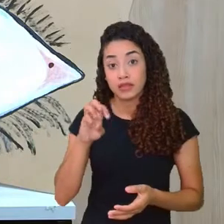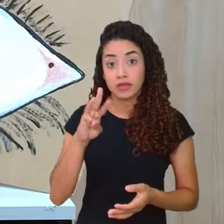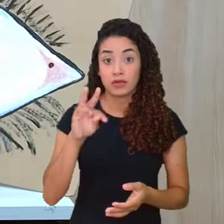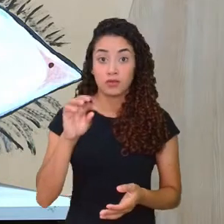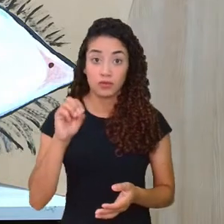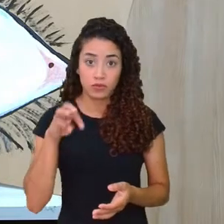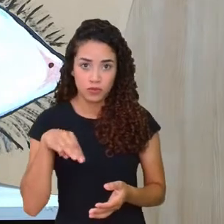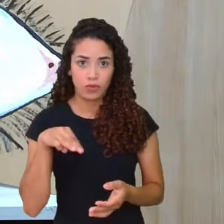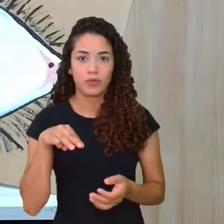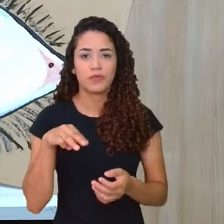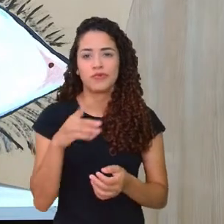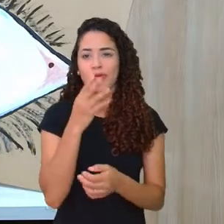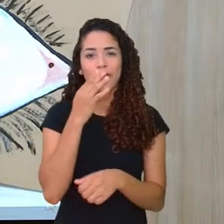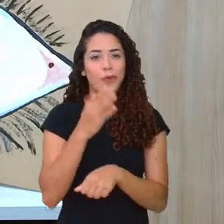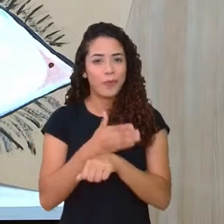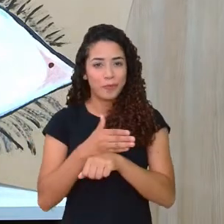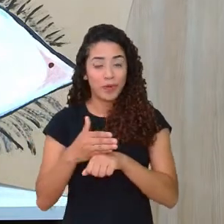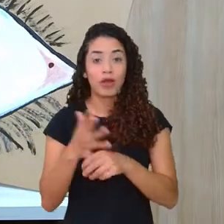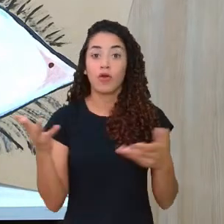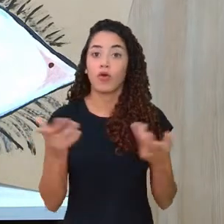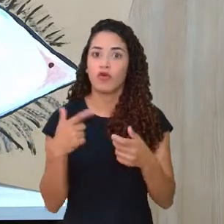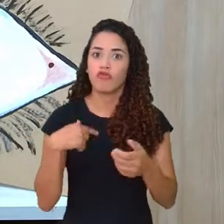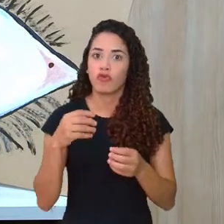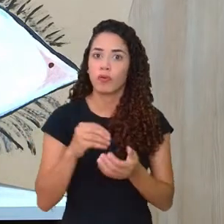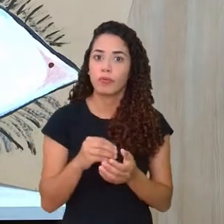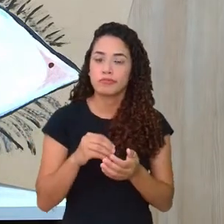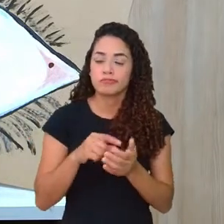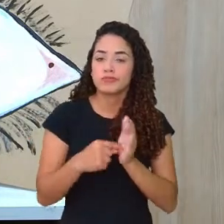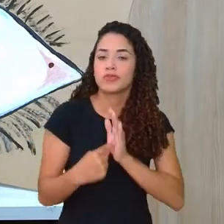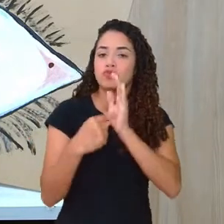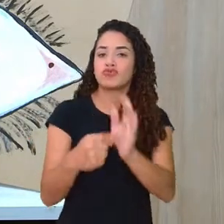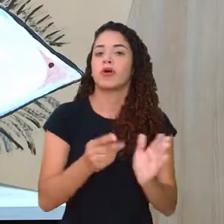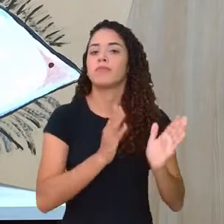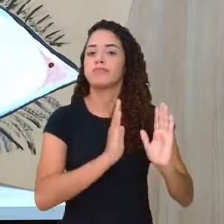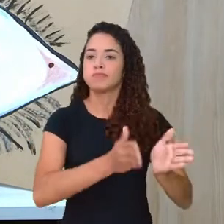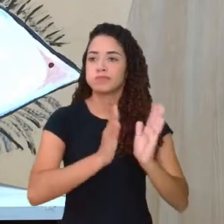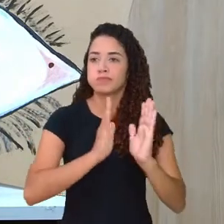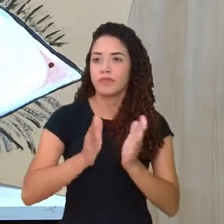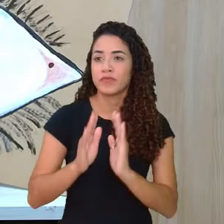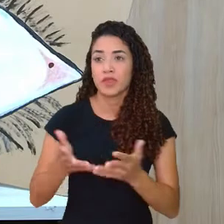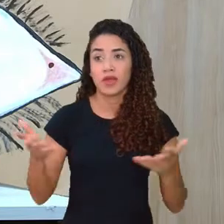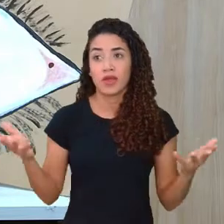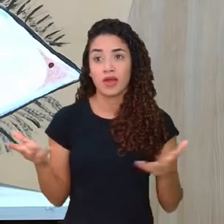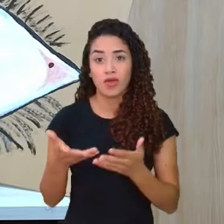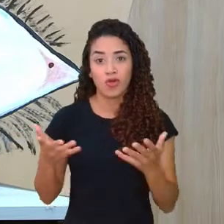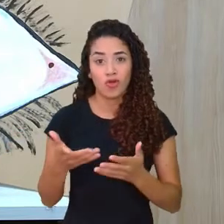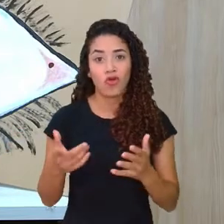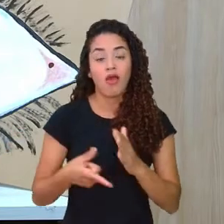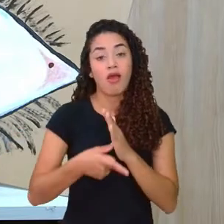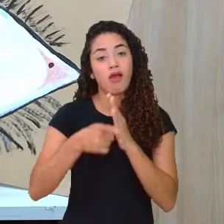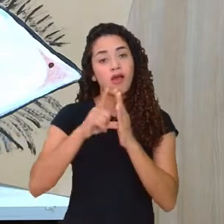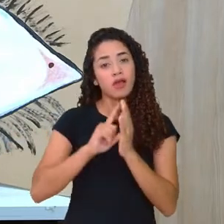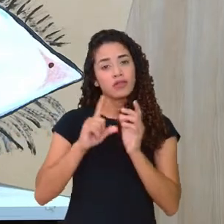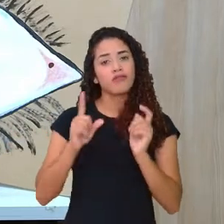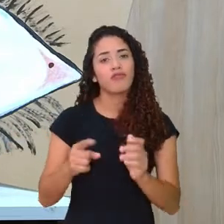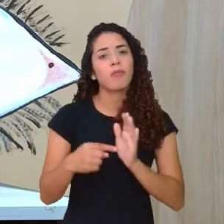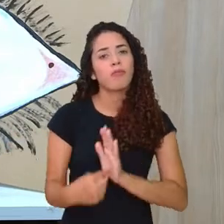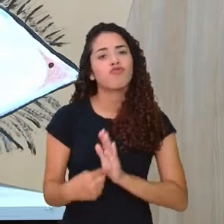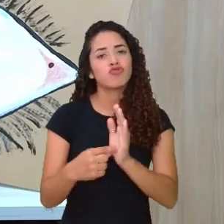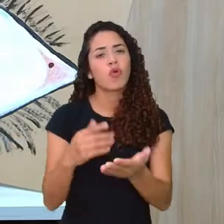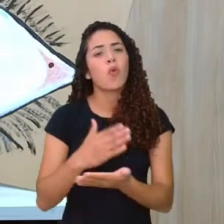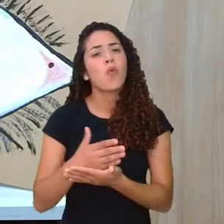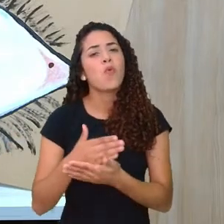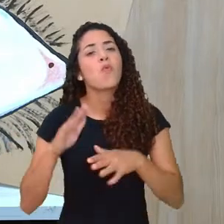eu vou dar a vocês o passo a passo, mas antes, eu vou colocar aqui quais são os materiais que vocês vão precisar, que